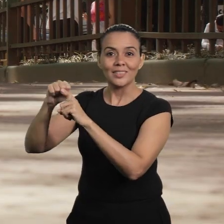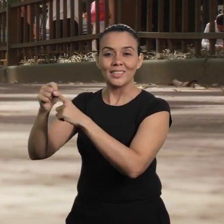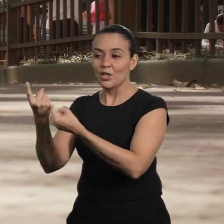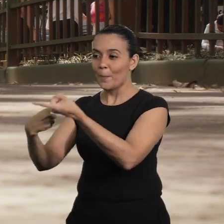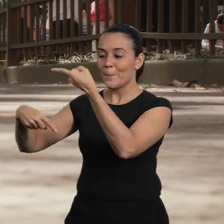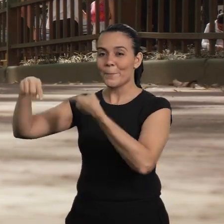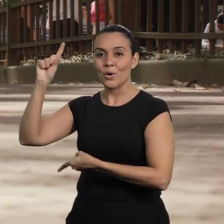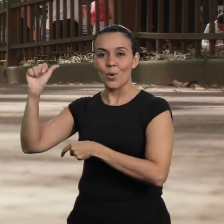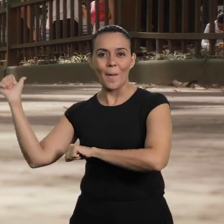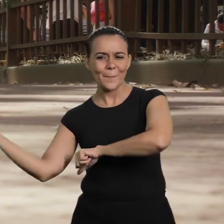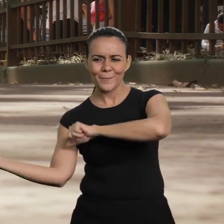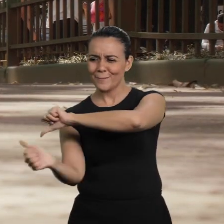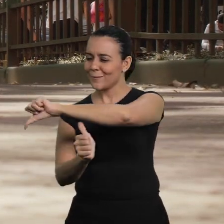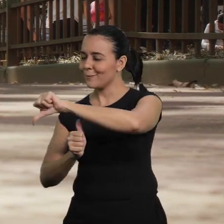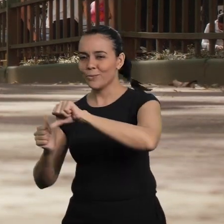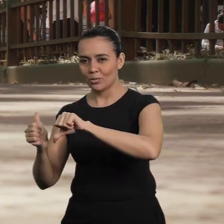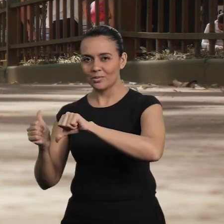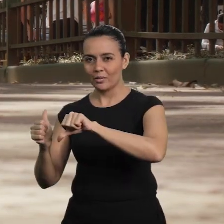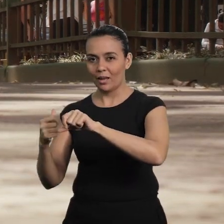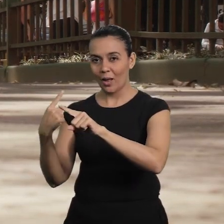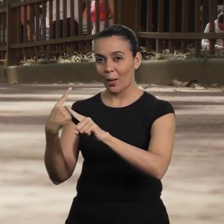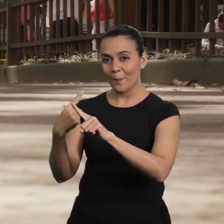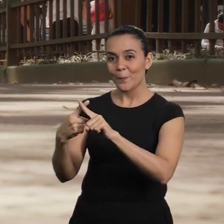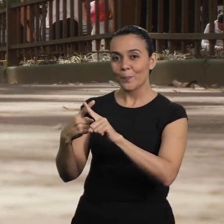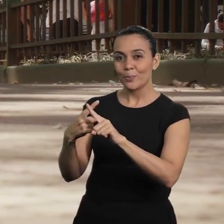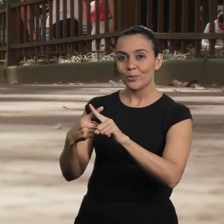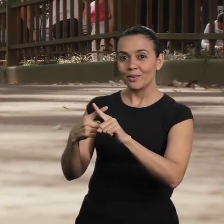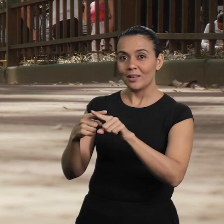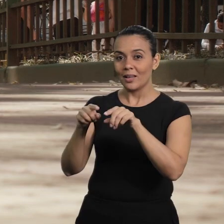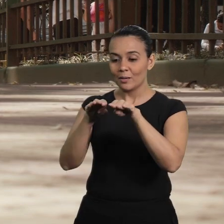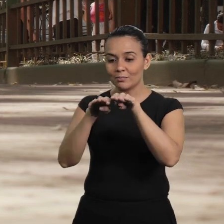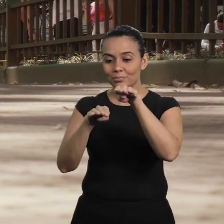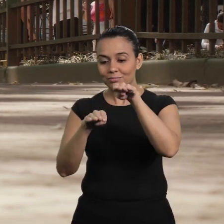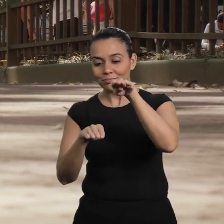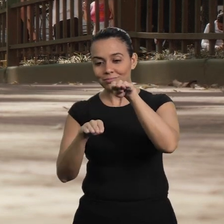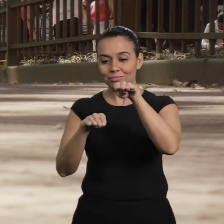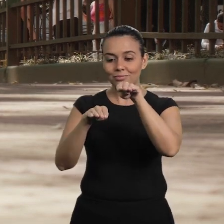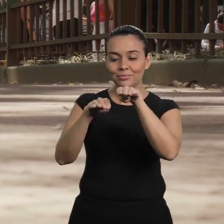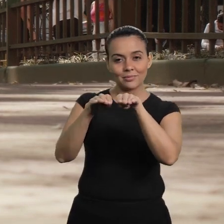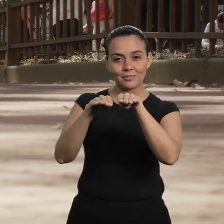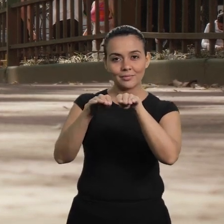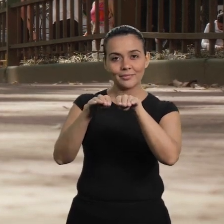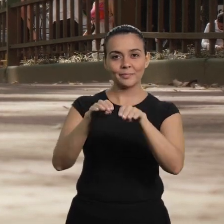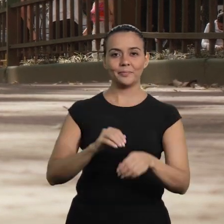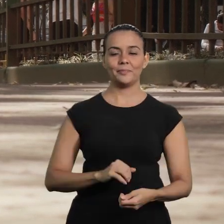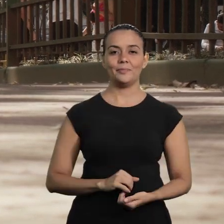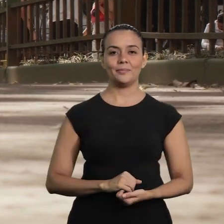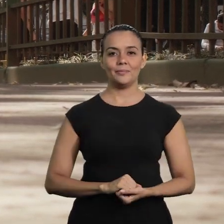Investir nelas é investir na redução da desigualdade social.